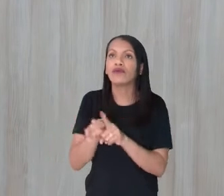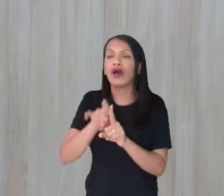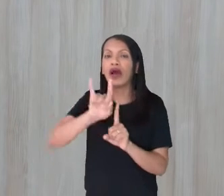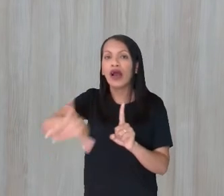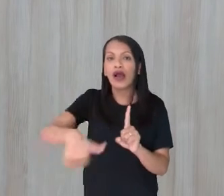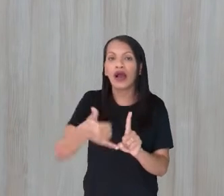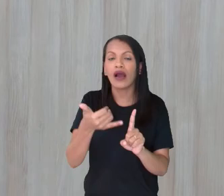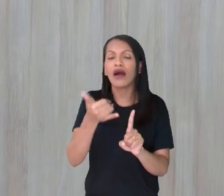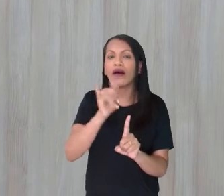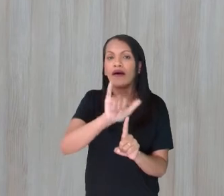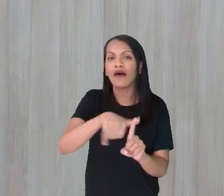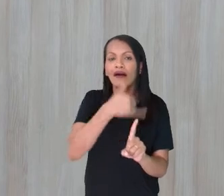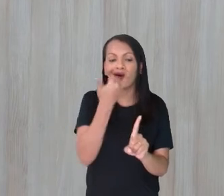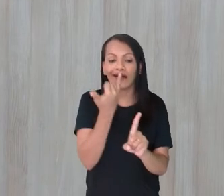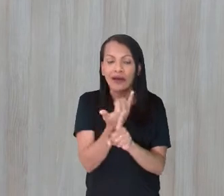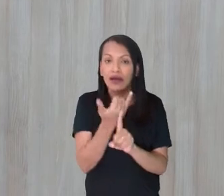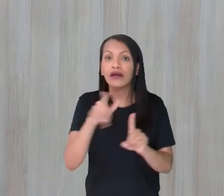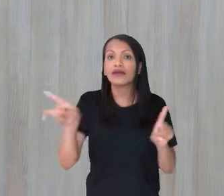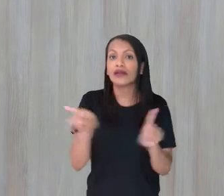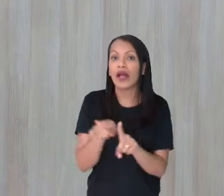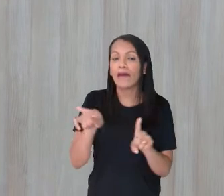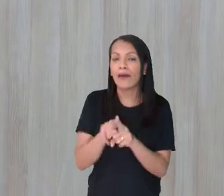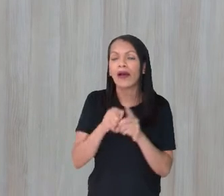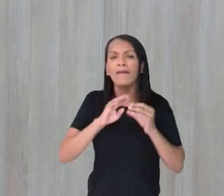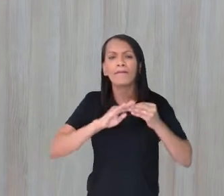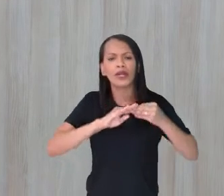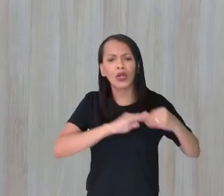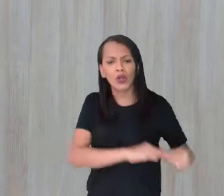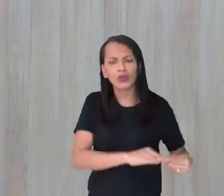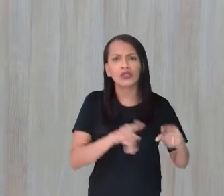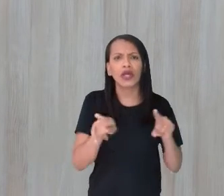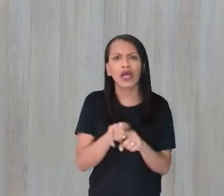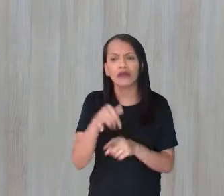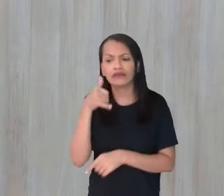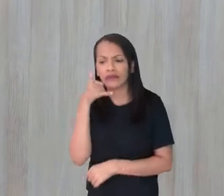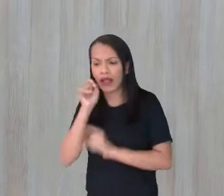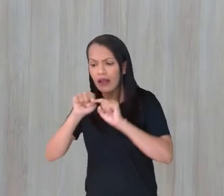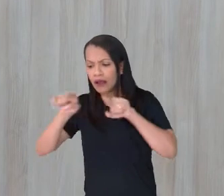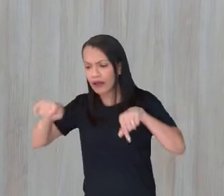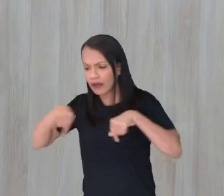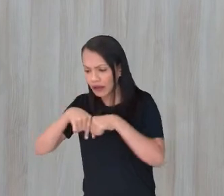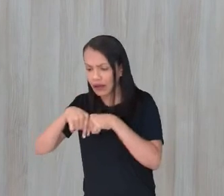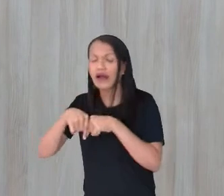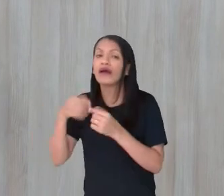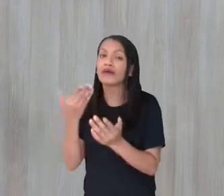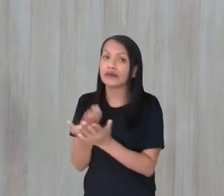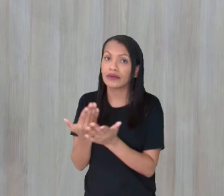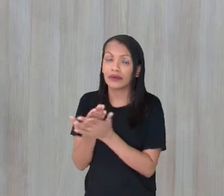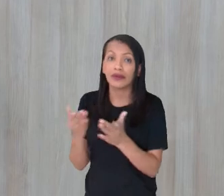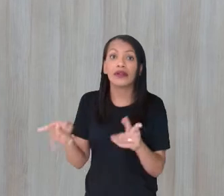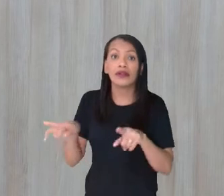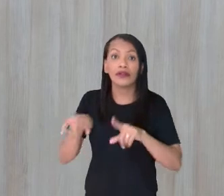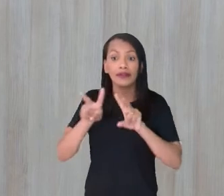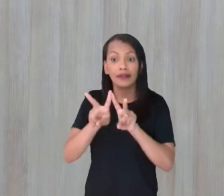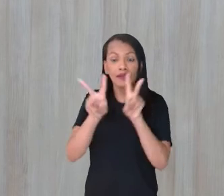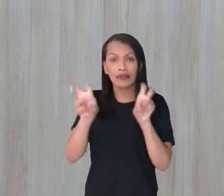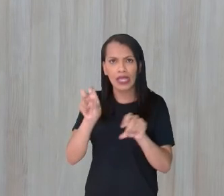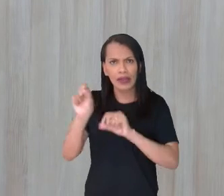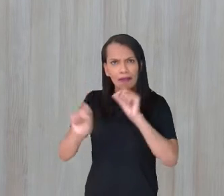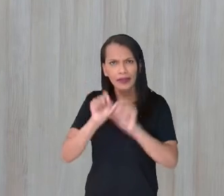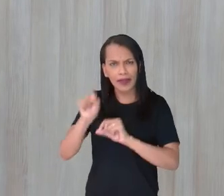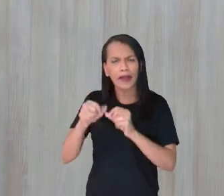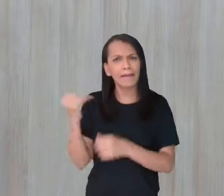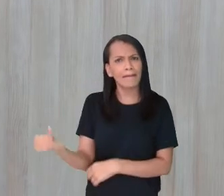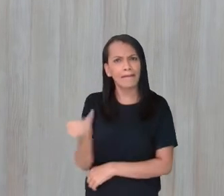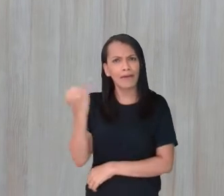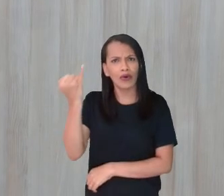de racismo, fala de preconceito, rede social, celular em sala de aula, são temas socialmente relevantes. Então,